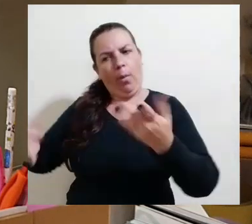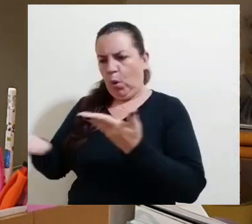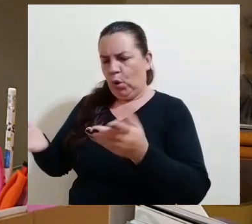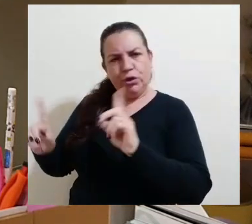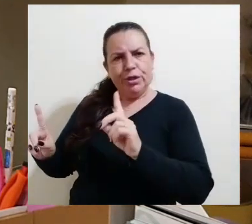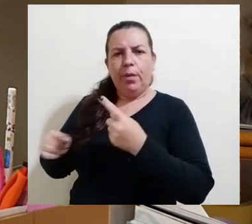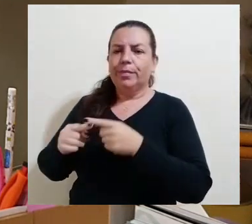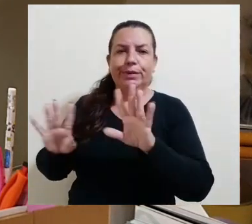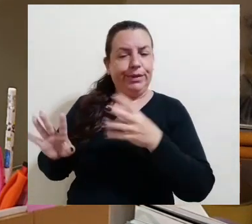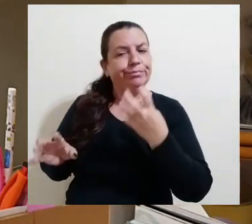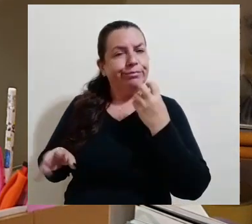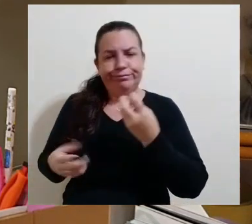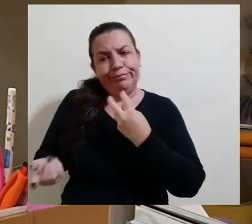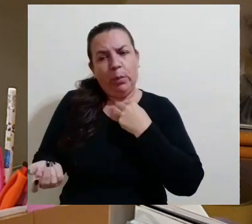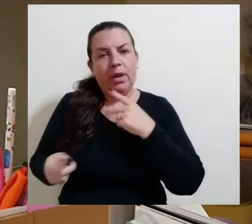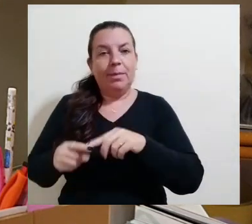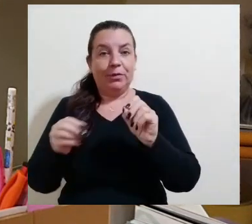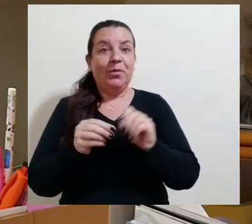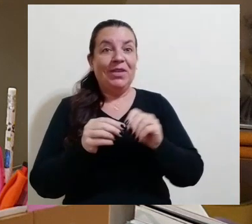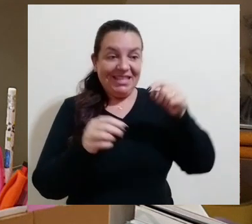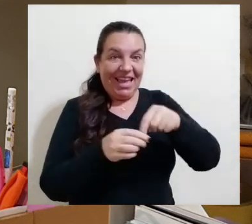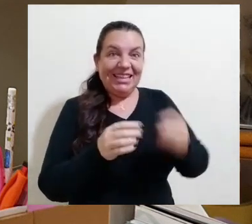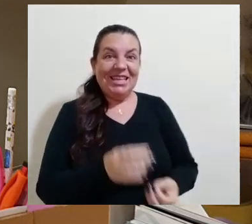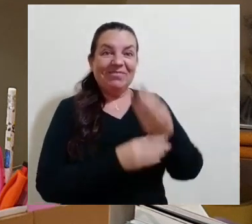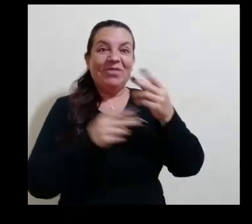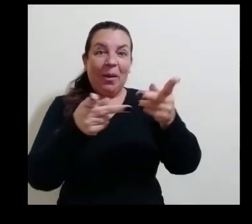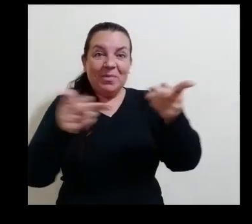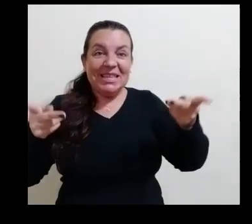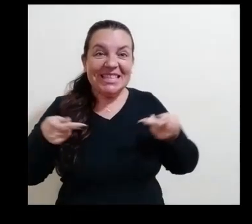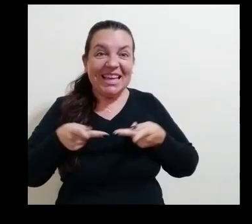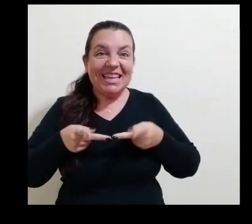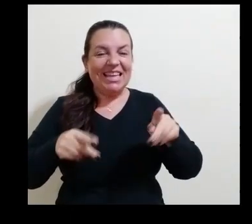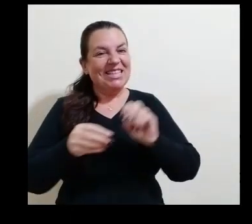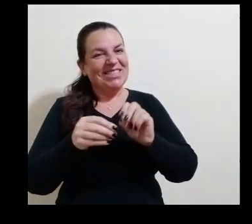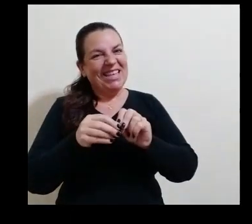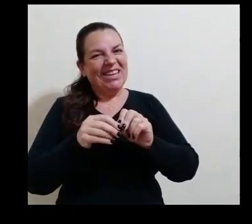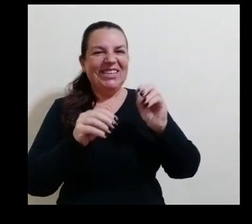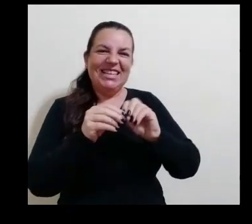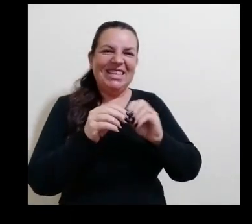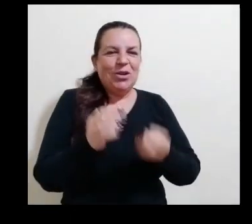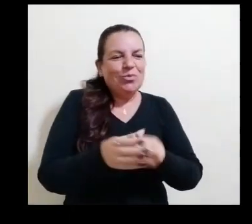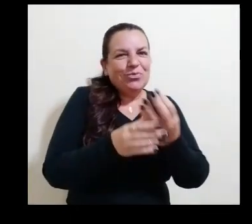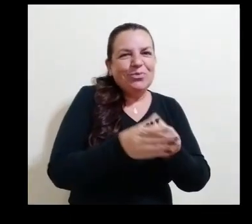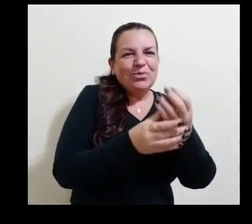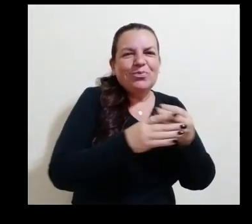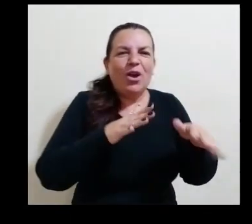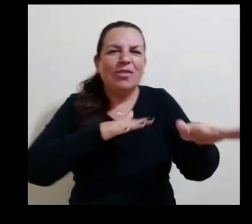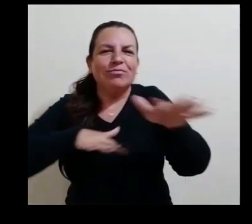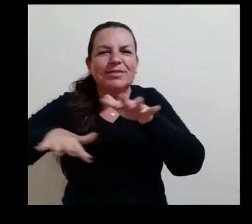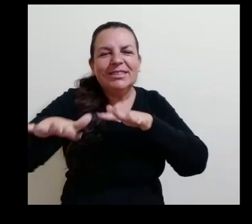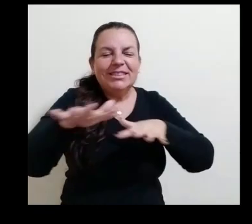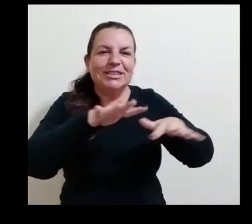gente não tem como levar vocês a pizzaria mas a gente tem como criar uma pizzaria aqui em casa e foi isso que eles fizeram criaram todo mundo